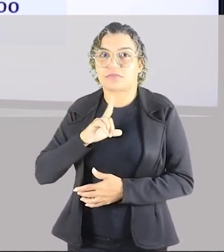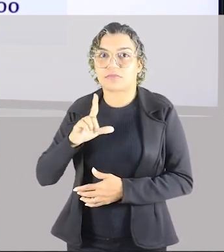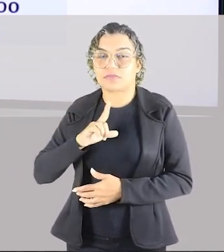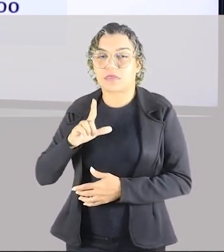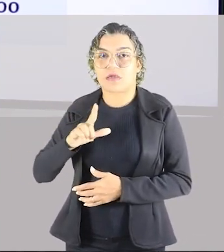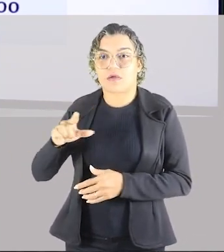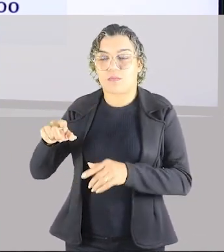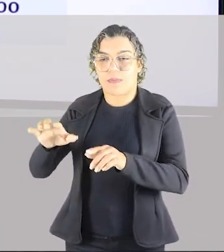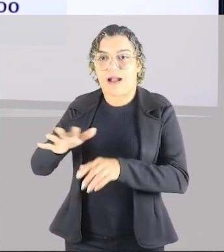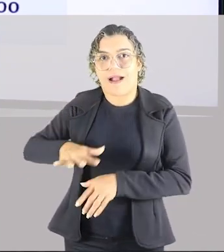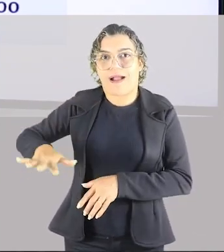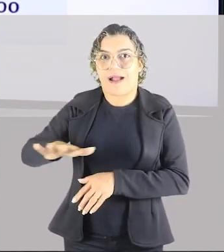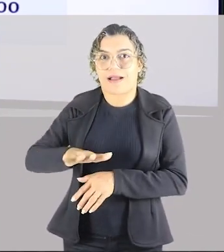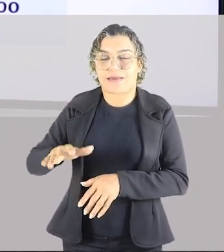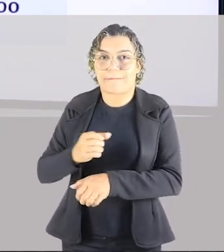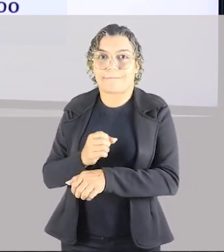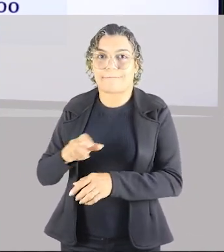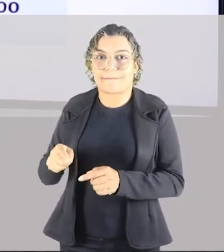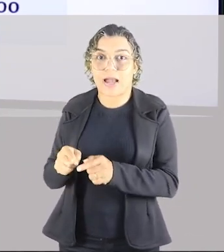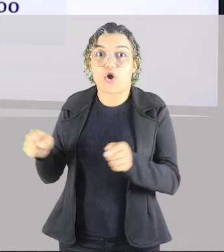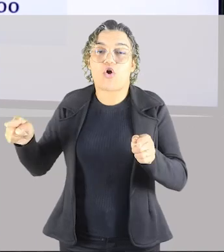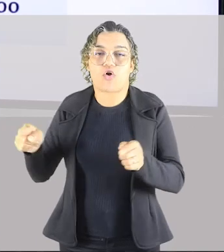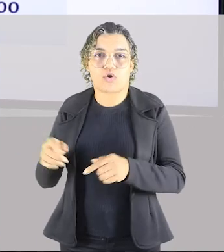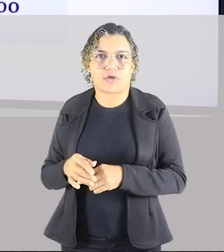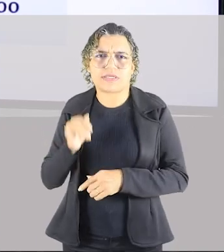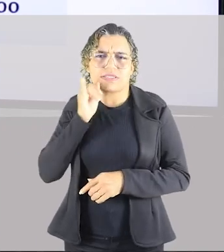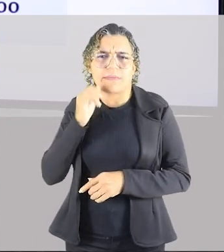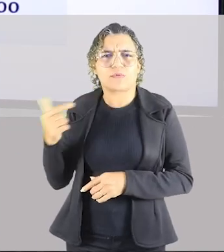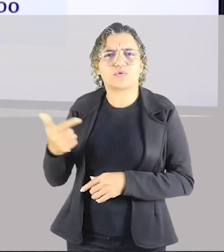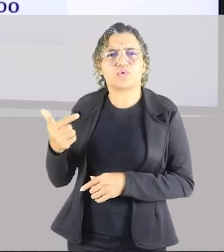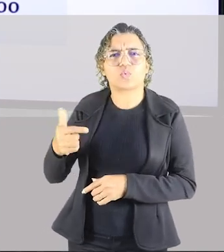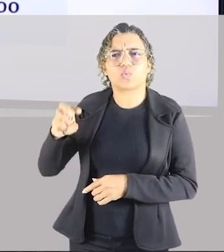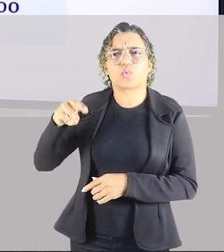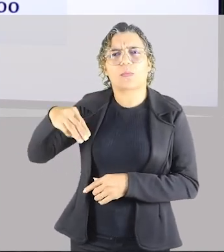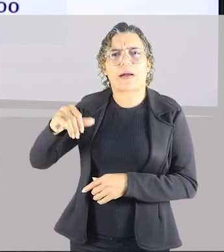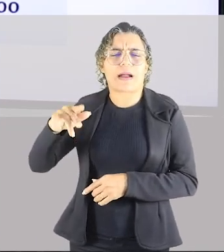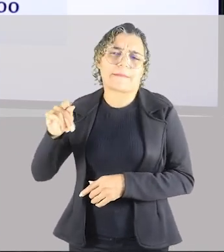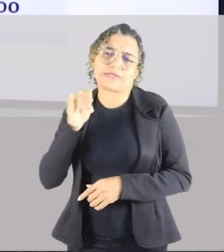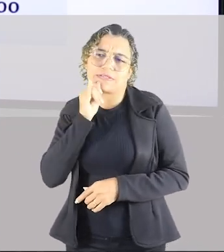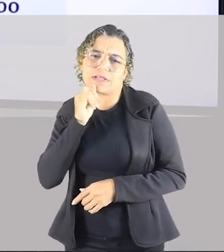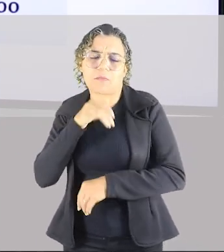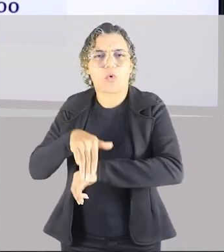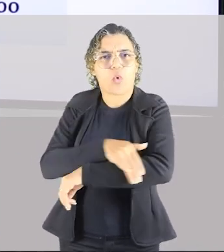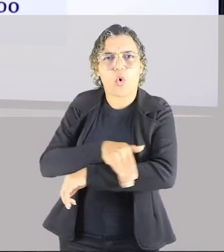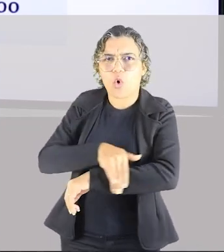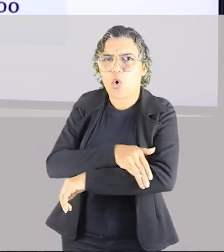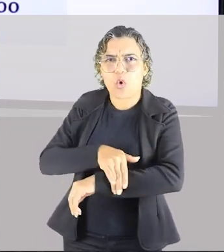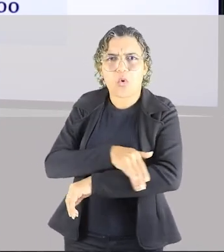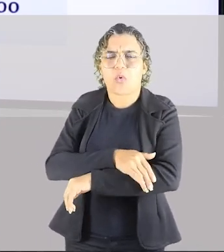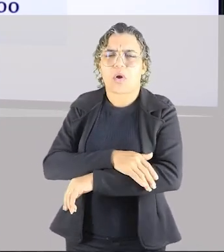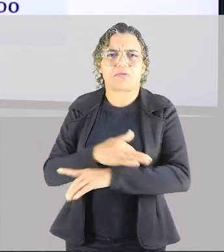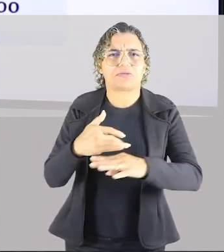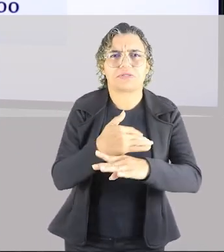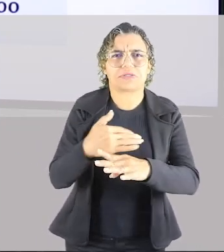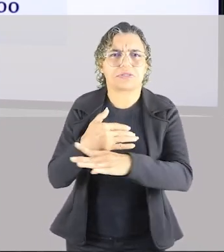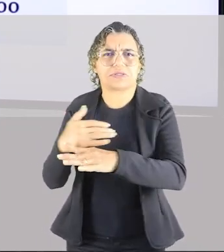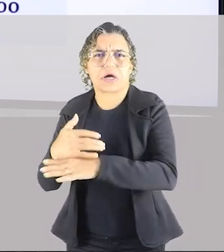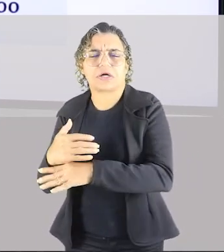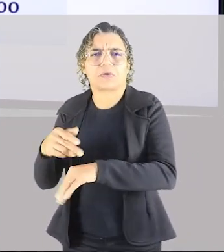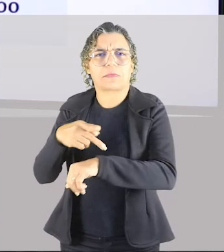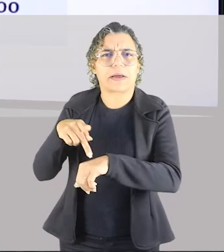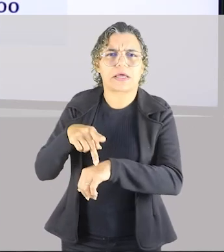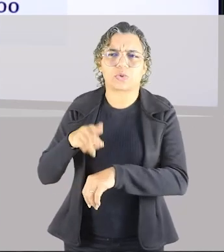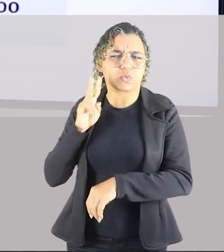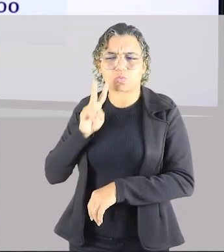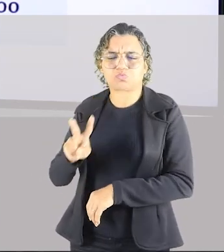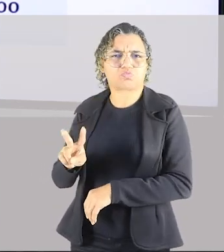grande. Então eu não vou conseguir olhar, por exemplo, aqui, nesse segundo mapa, o nome das ruas, de todas as cidades dos países europeus, eu